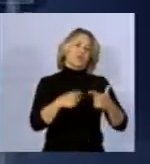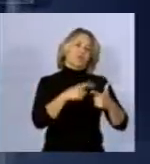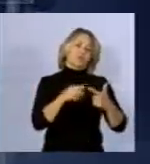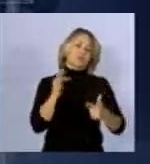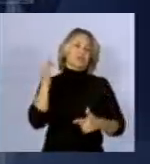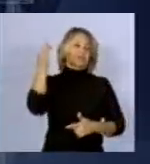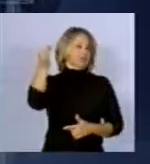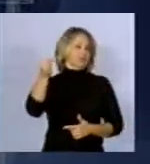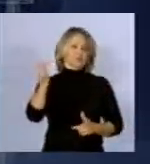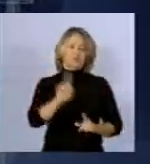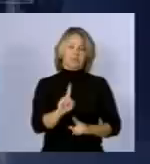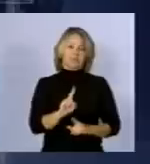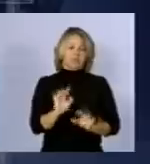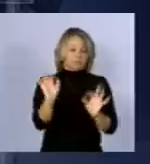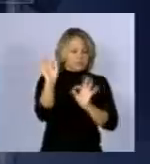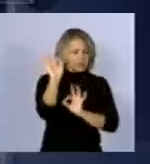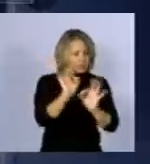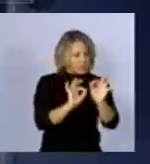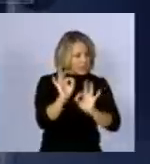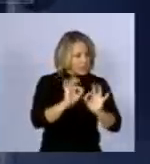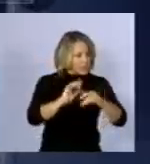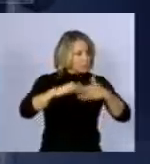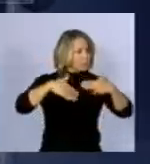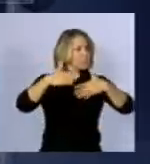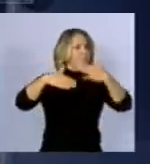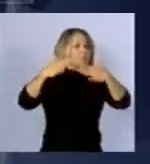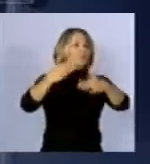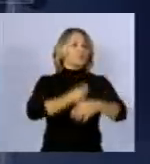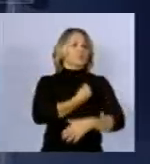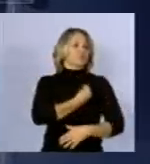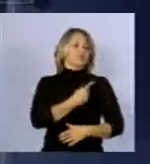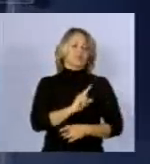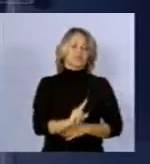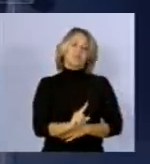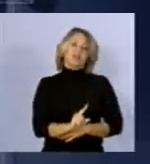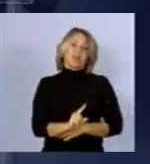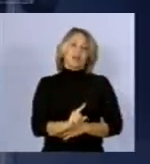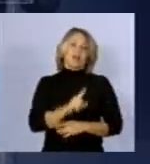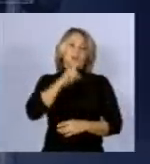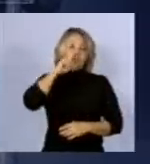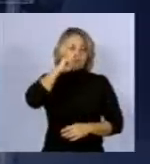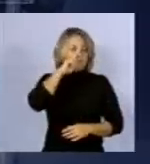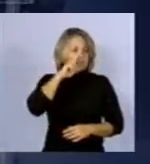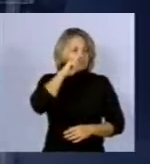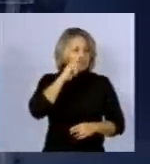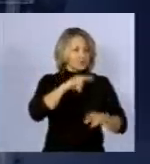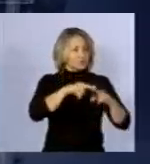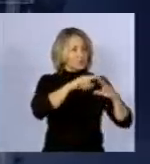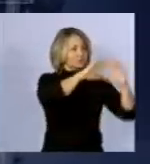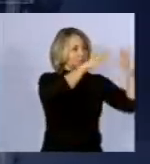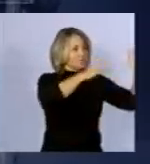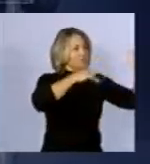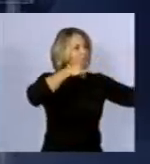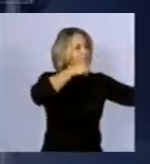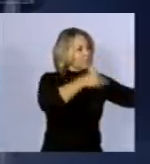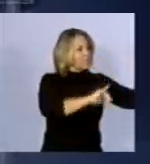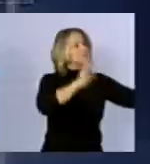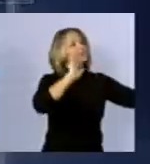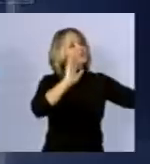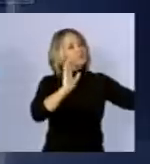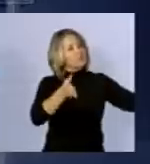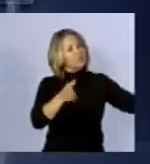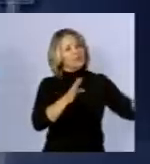que eh se planeja ao longo do tempo então esses riscos derivados dos Campos magnéticos já são